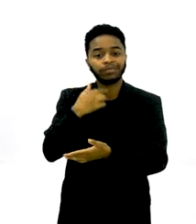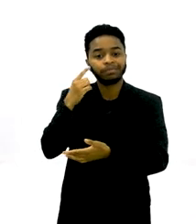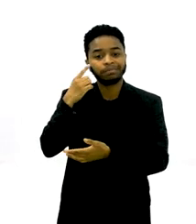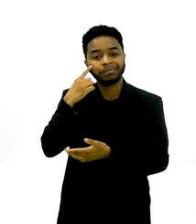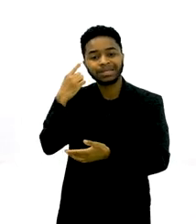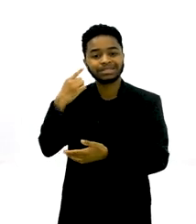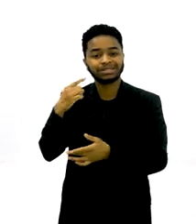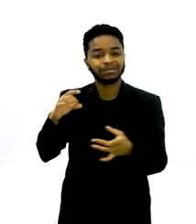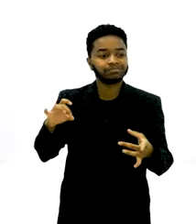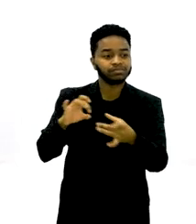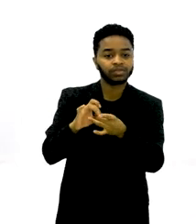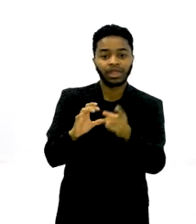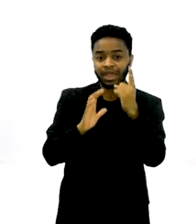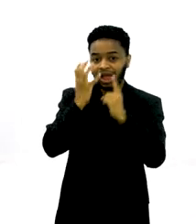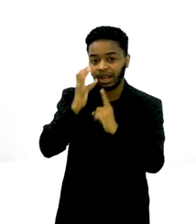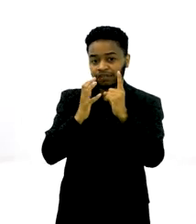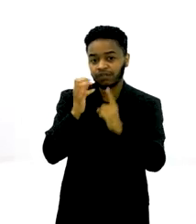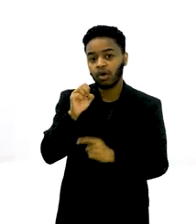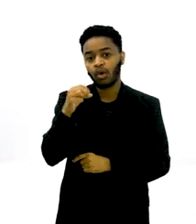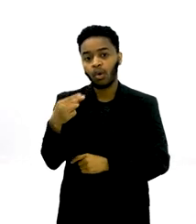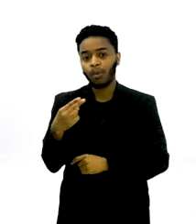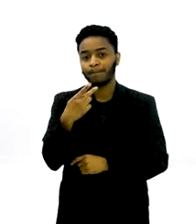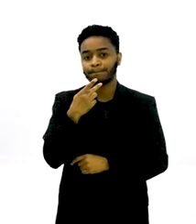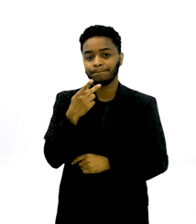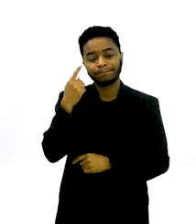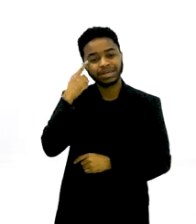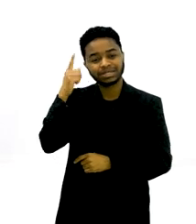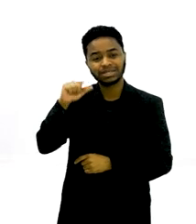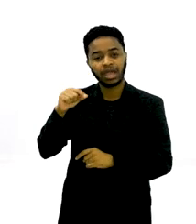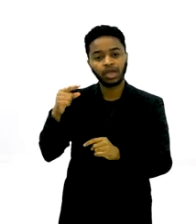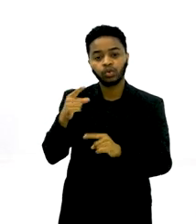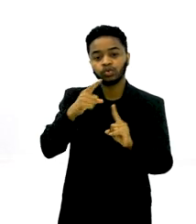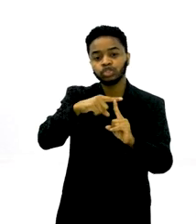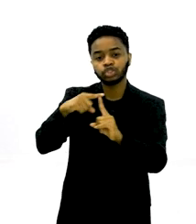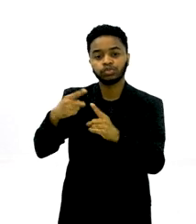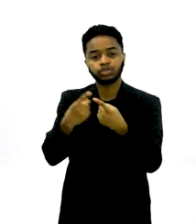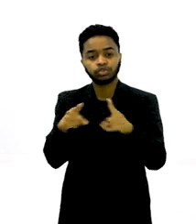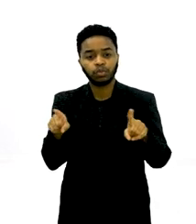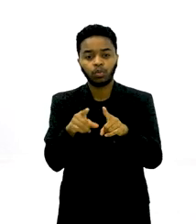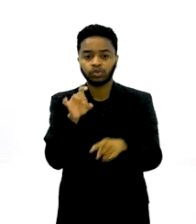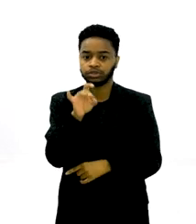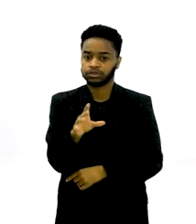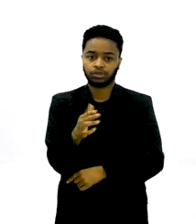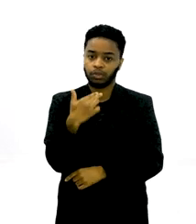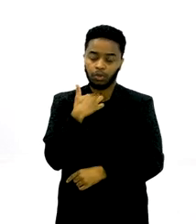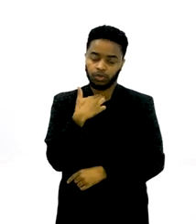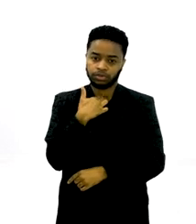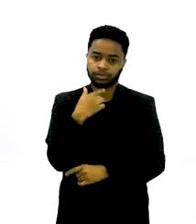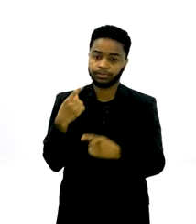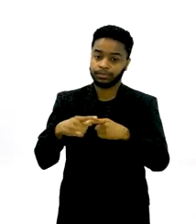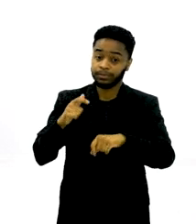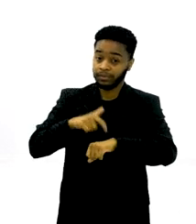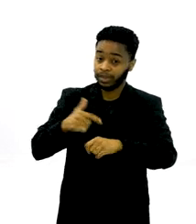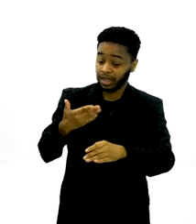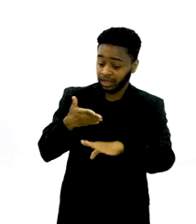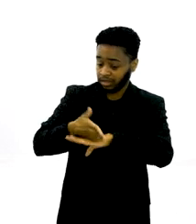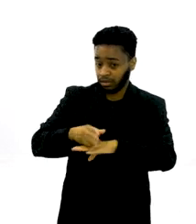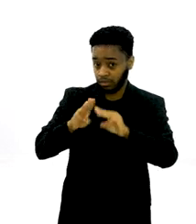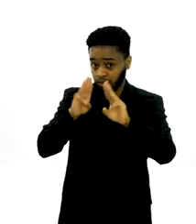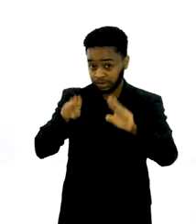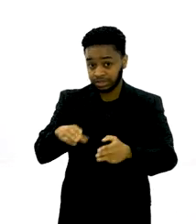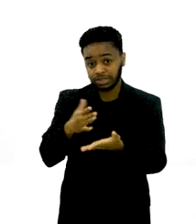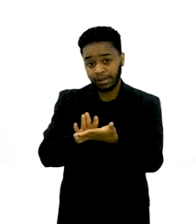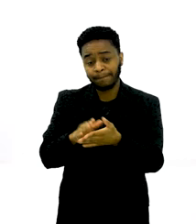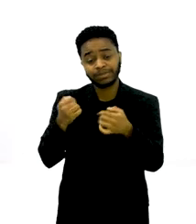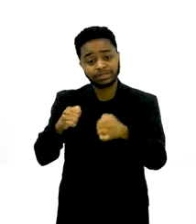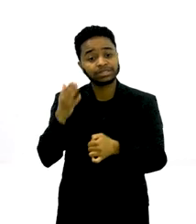carnaval não pode achar que é gênero musical somente então ao entrar no Museu do Samba